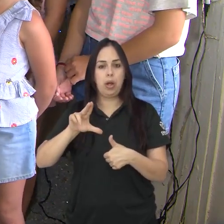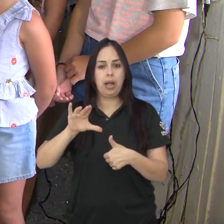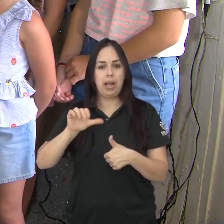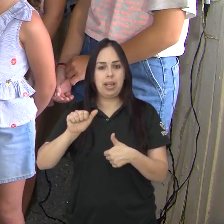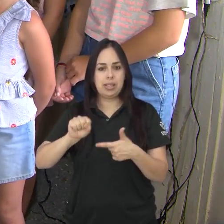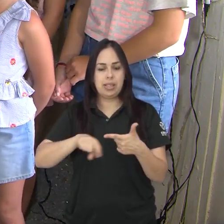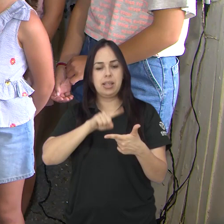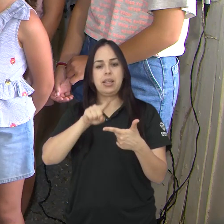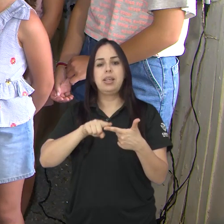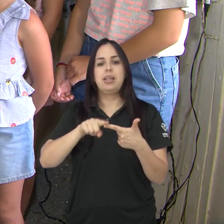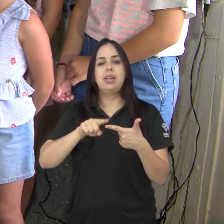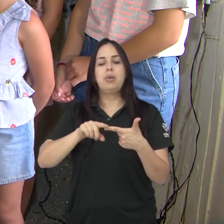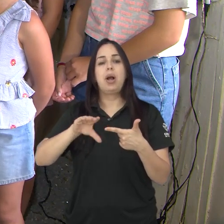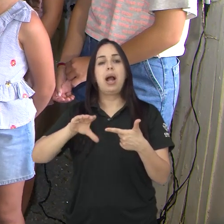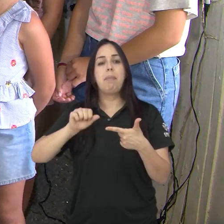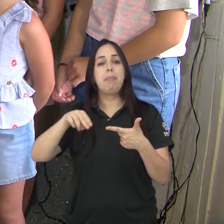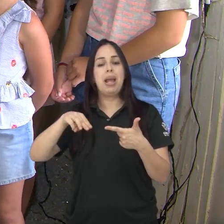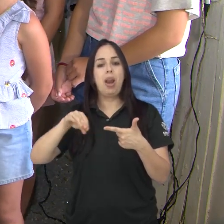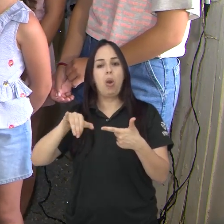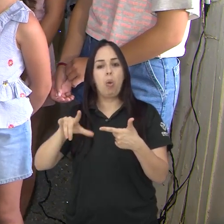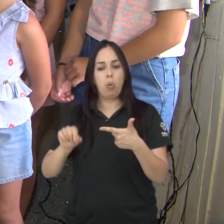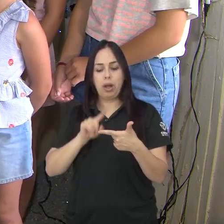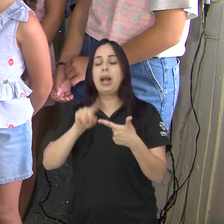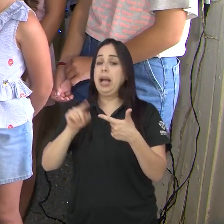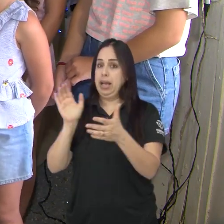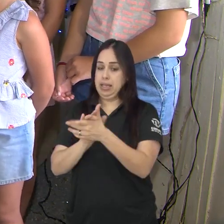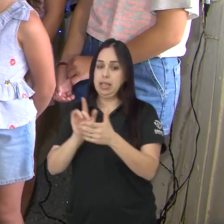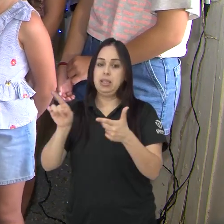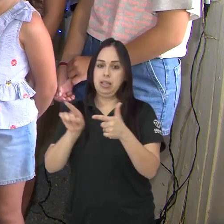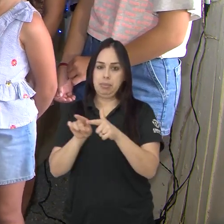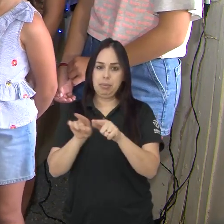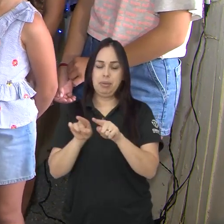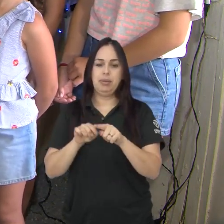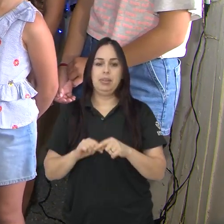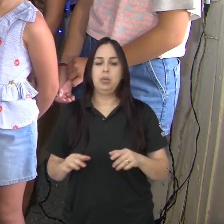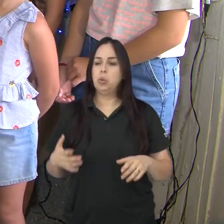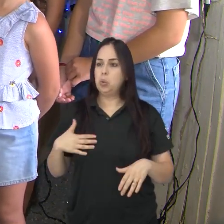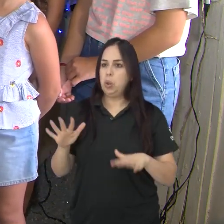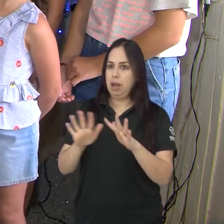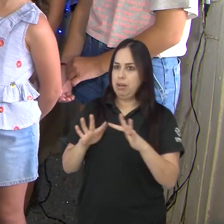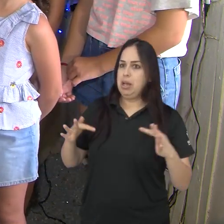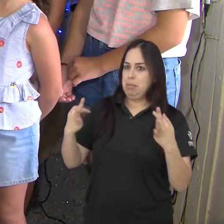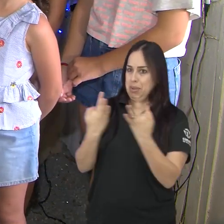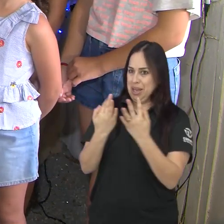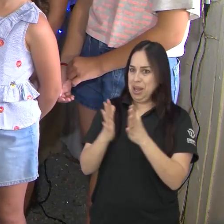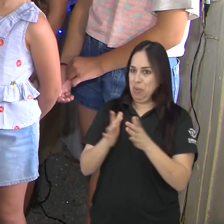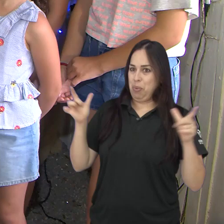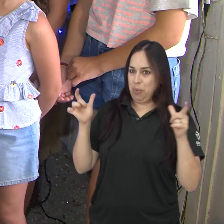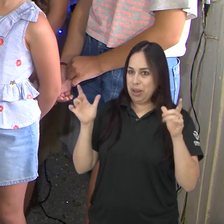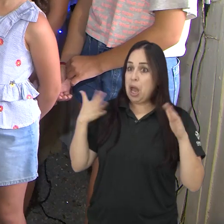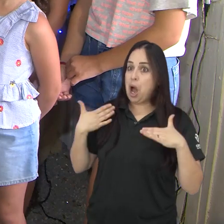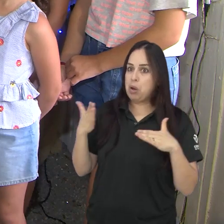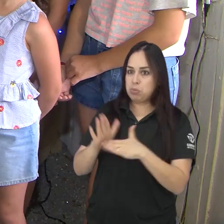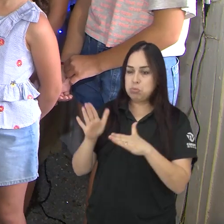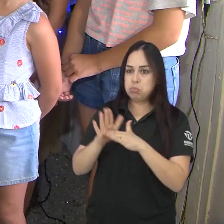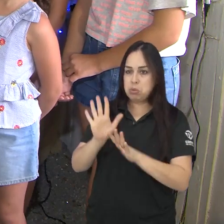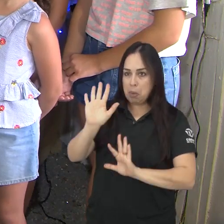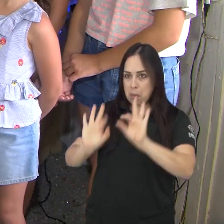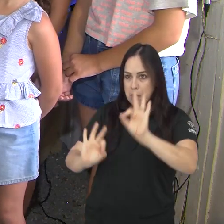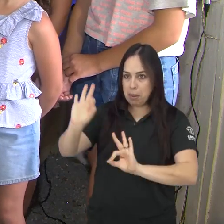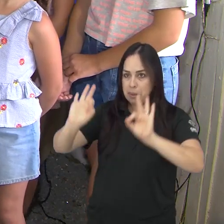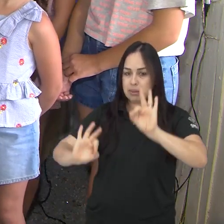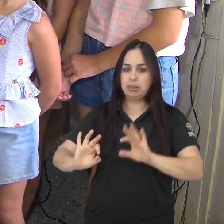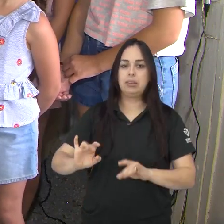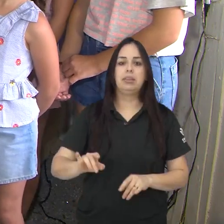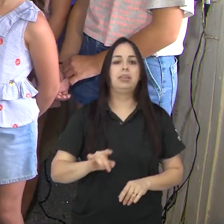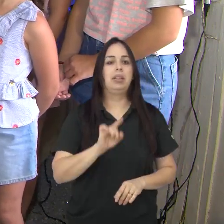o Camilo, que é casado com a Iris, que tem o Gabriel Lucas. Família grande, bom para fazer presépio, né? Ela